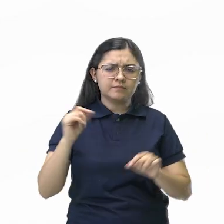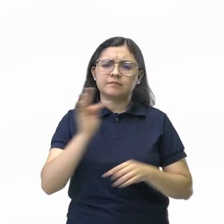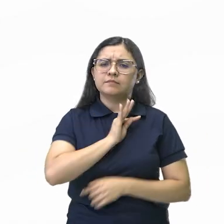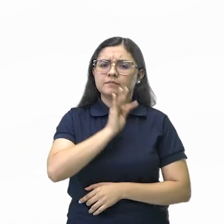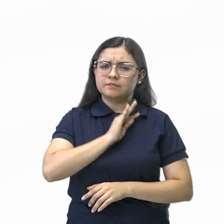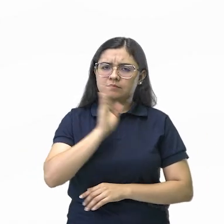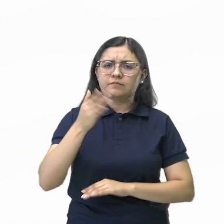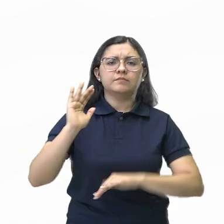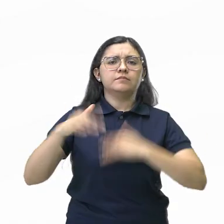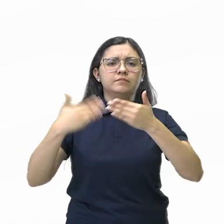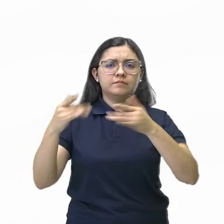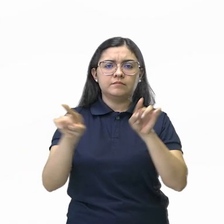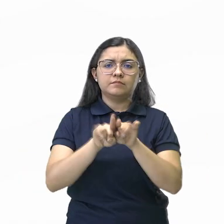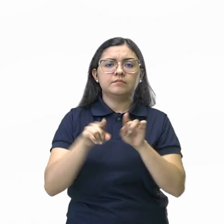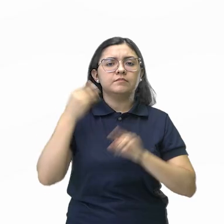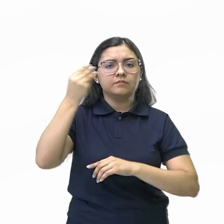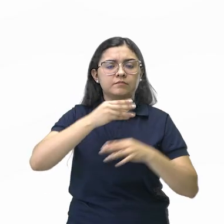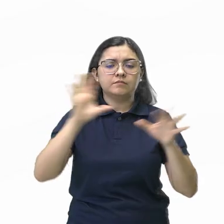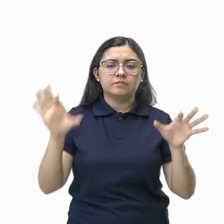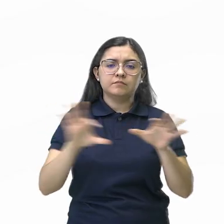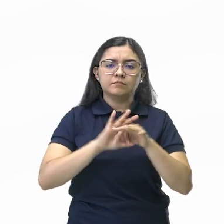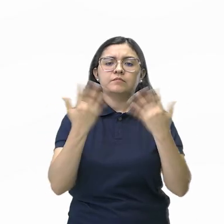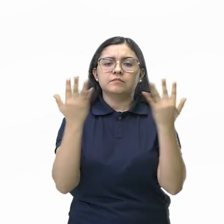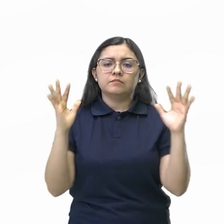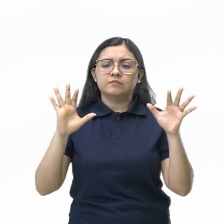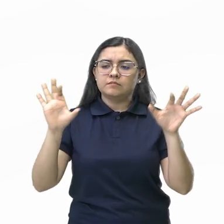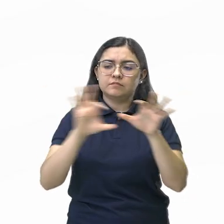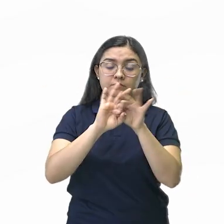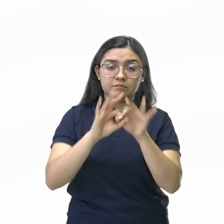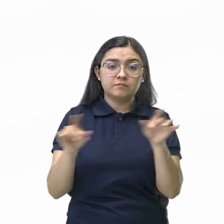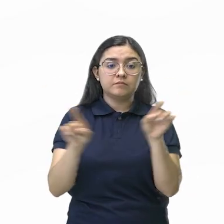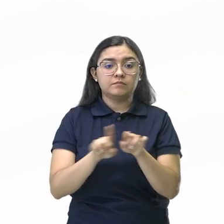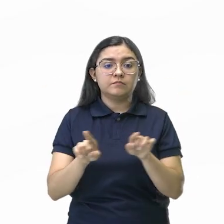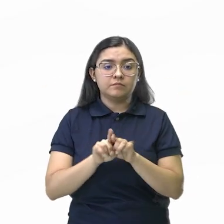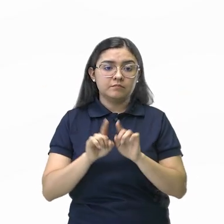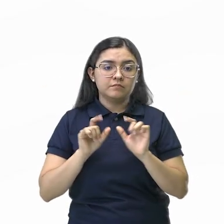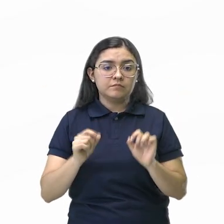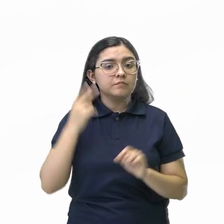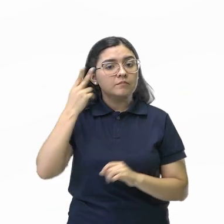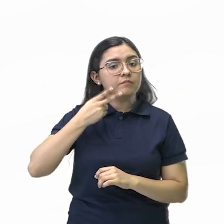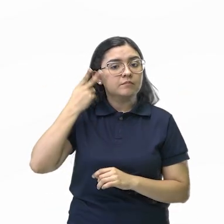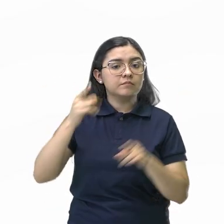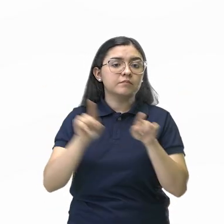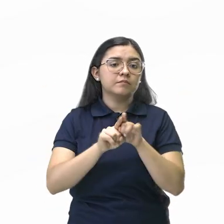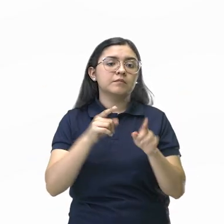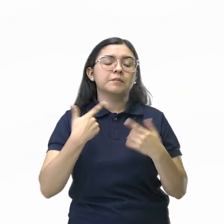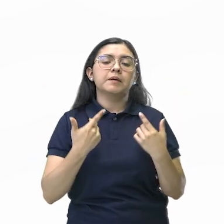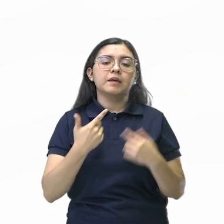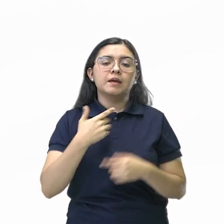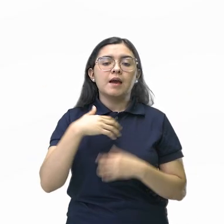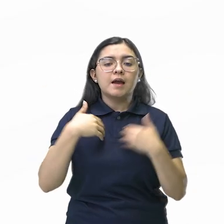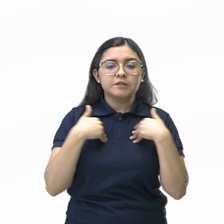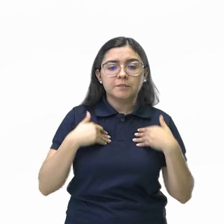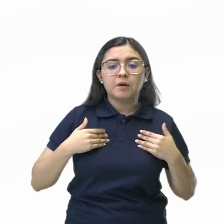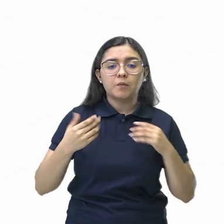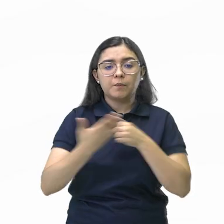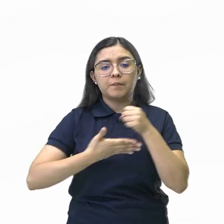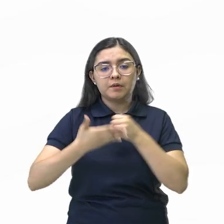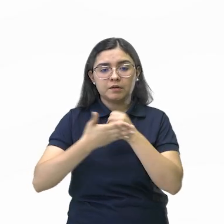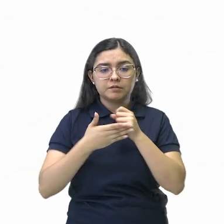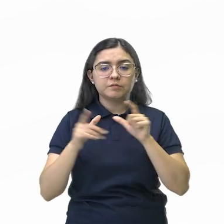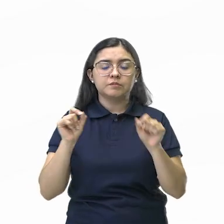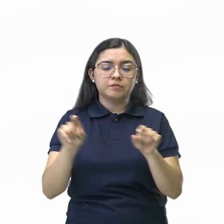técnica mais avançada de cruzamentos de plantas com uvas para vinhos, e animais eram feitos com base